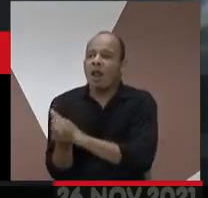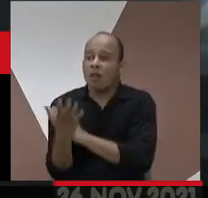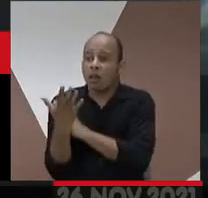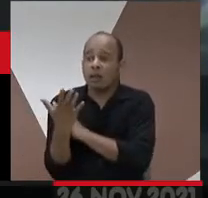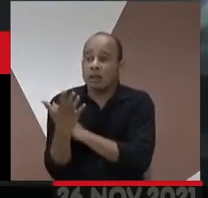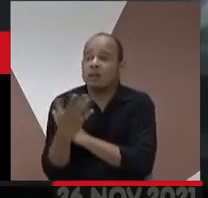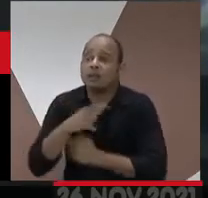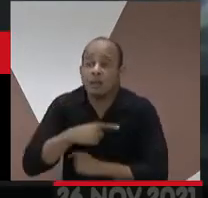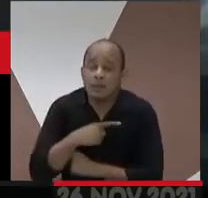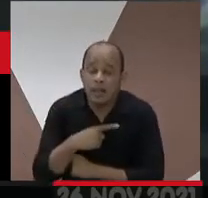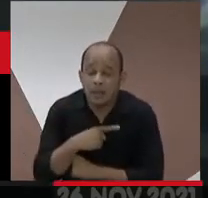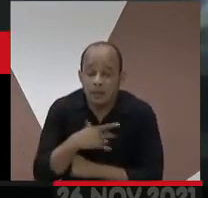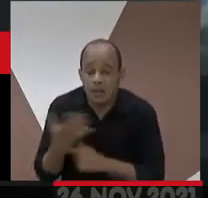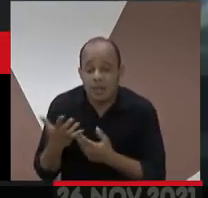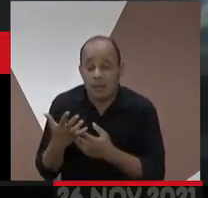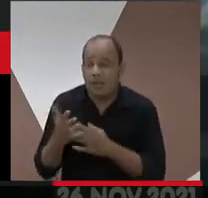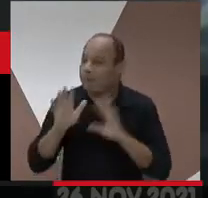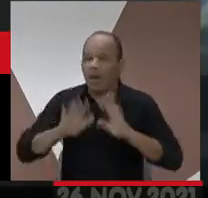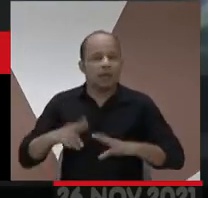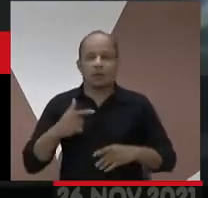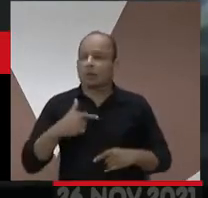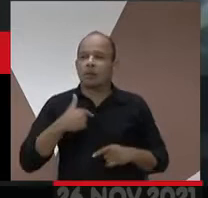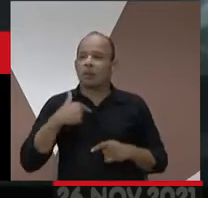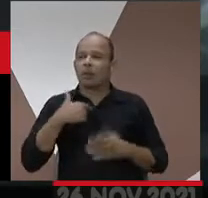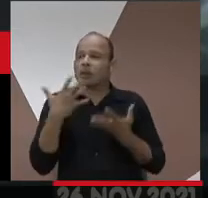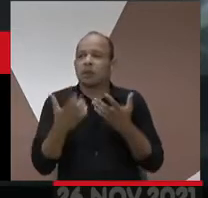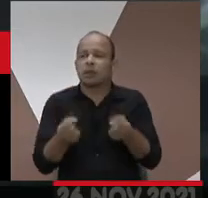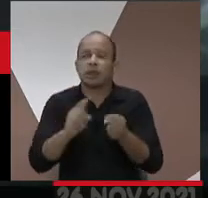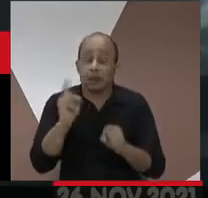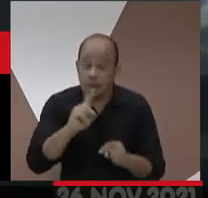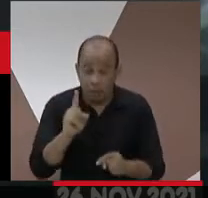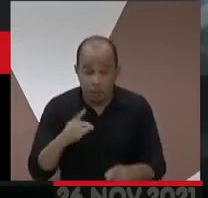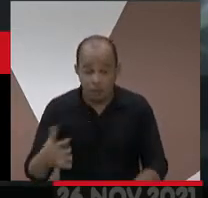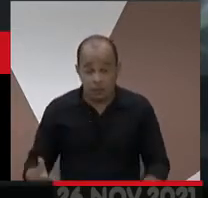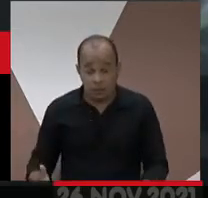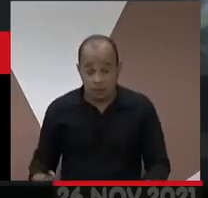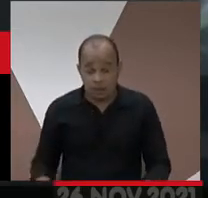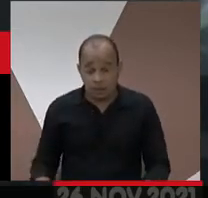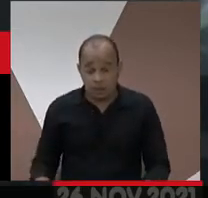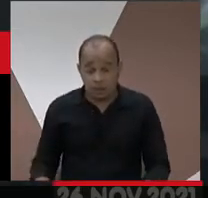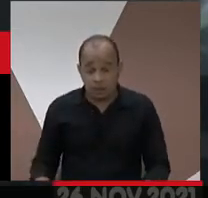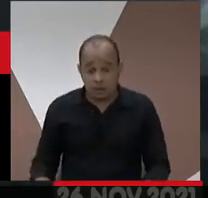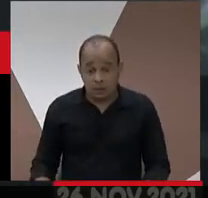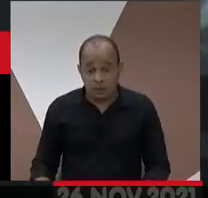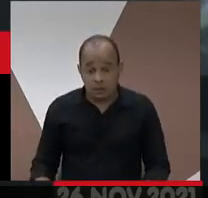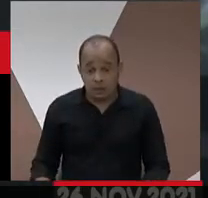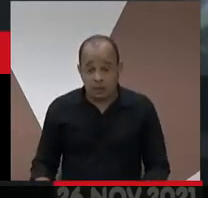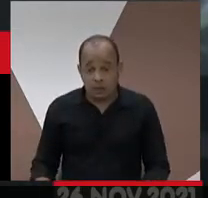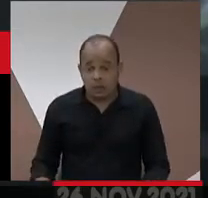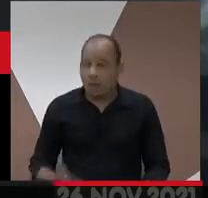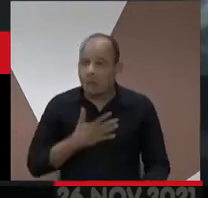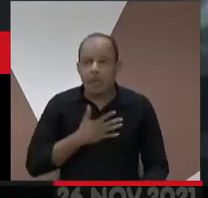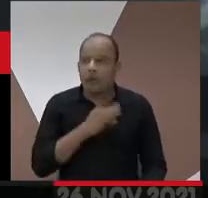que arrebentaria com o município. Portanto, não estou aí para... Não recebo salário,